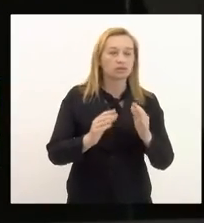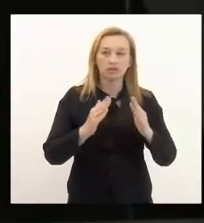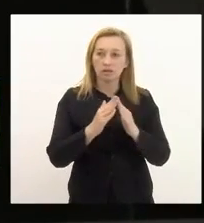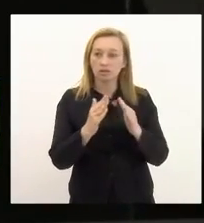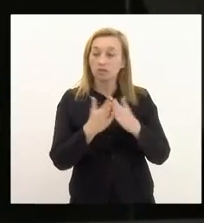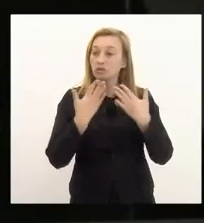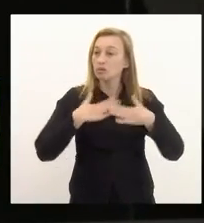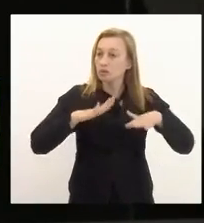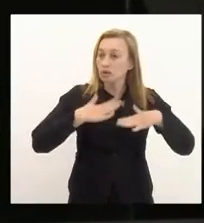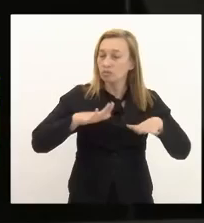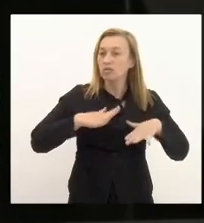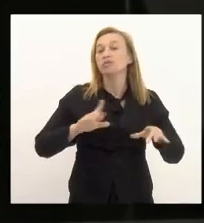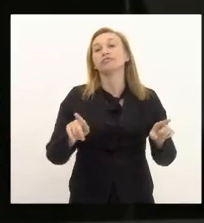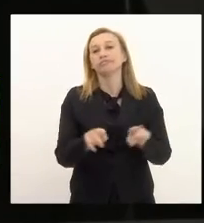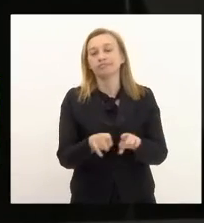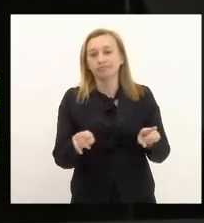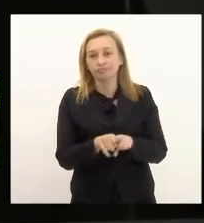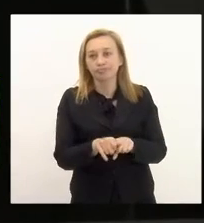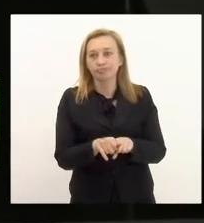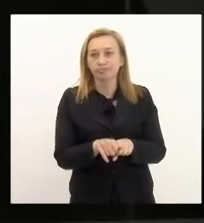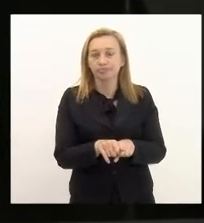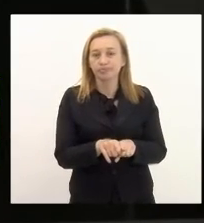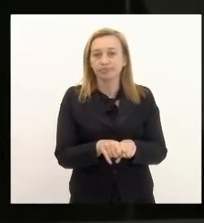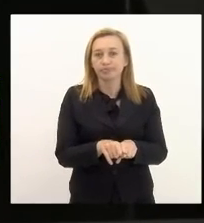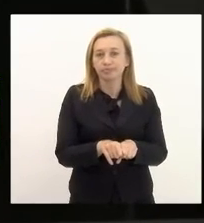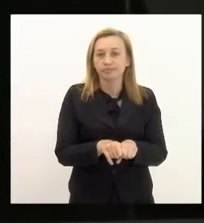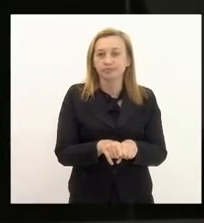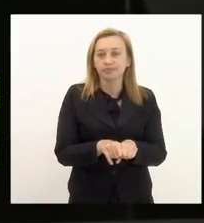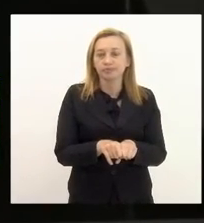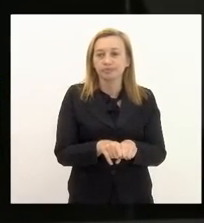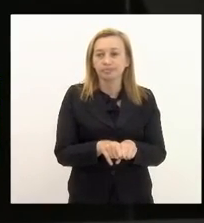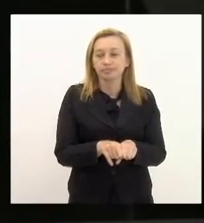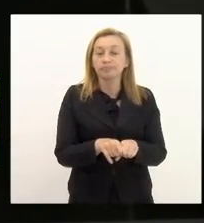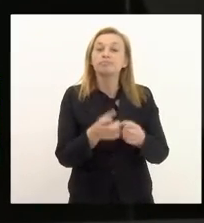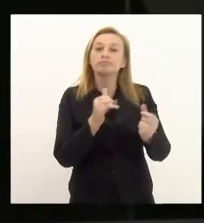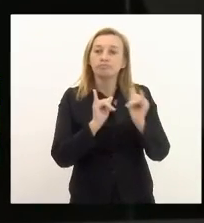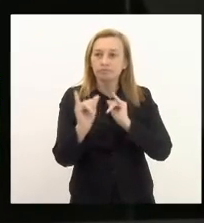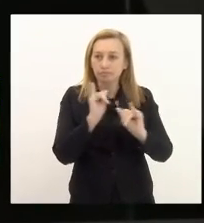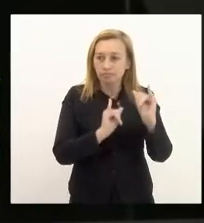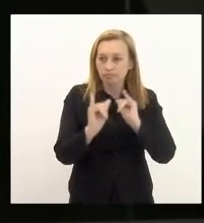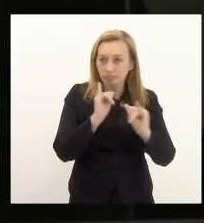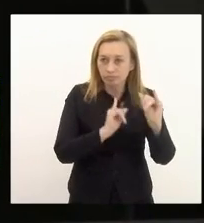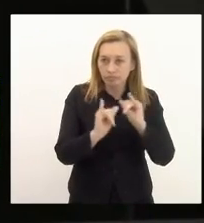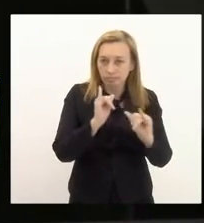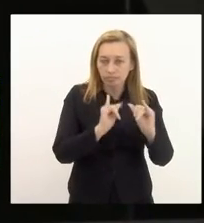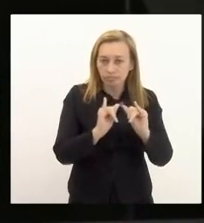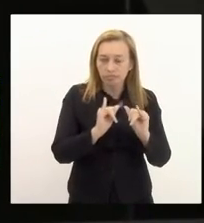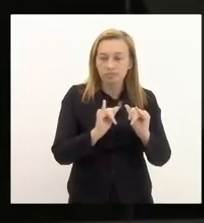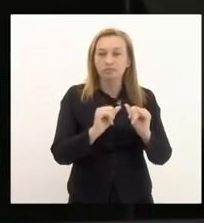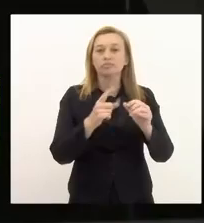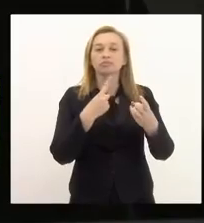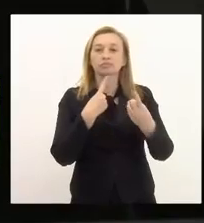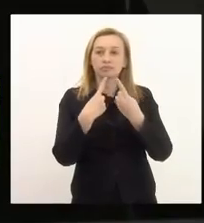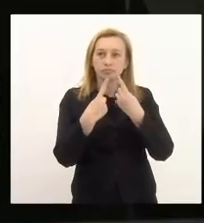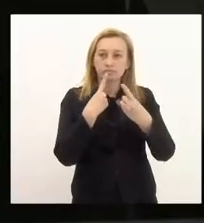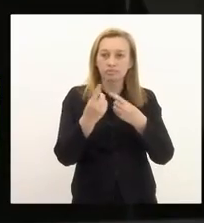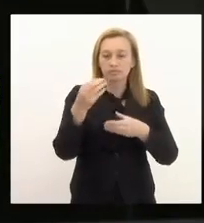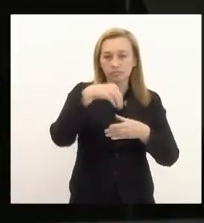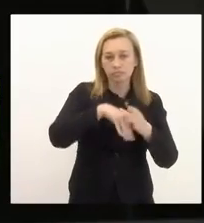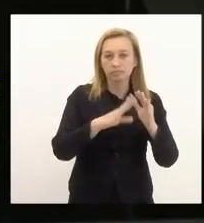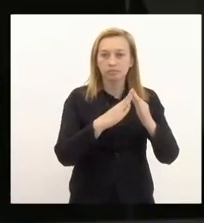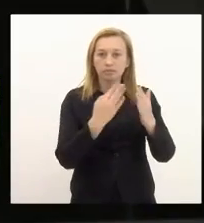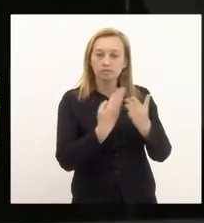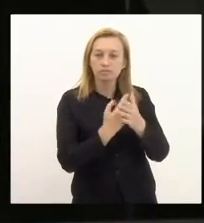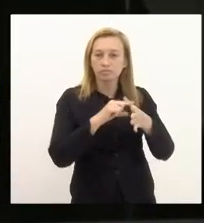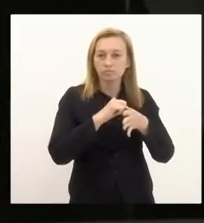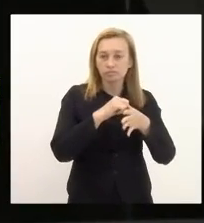com tranquilidade mas também com com informações relevantes para o debate dentro do